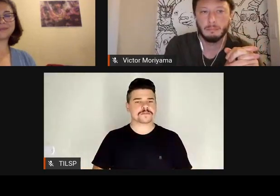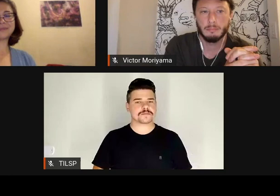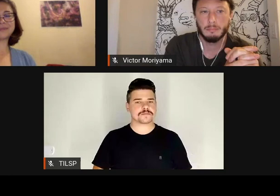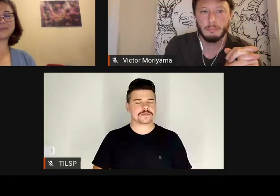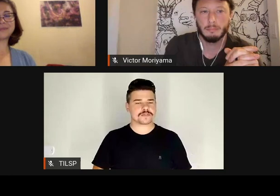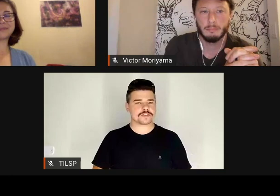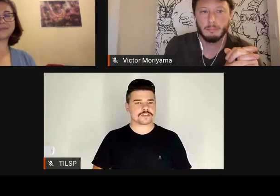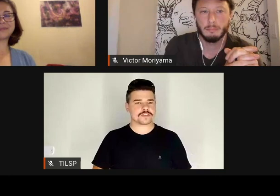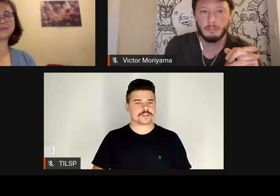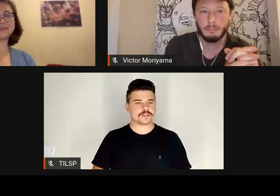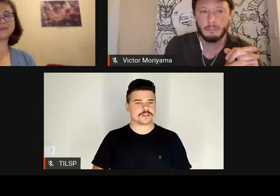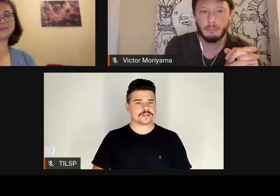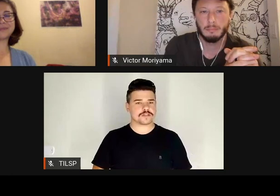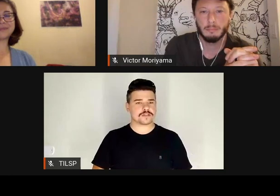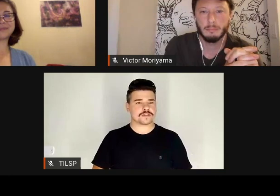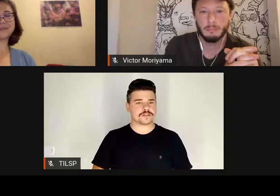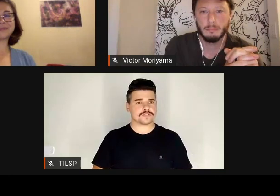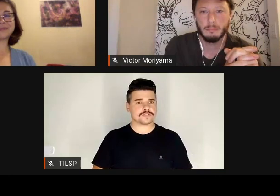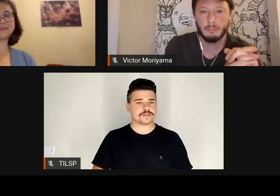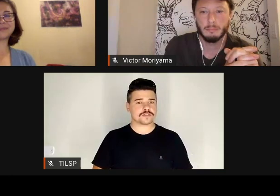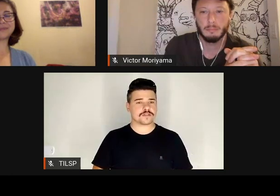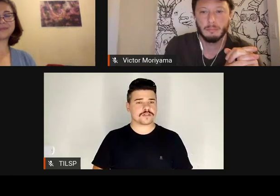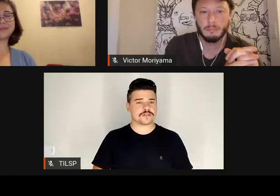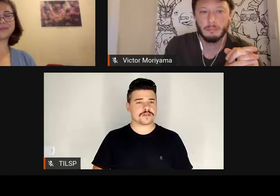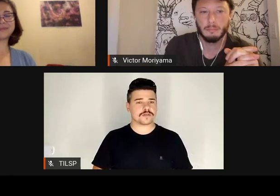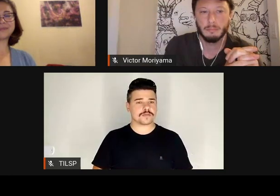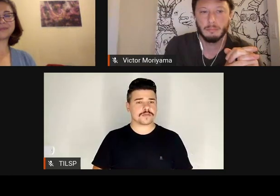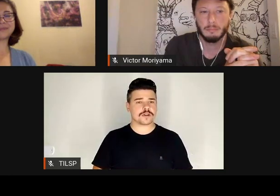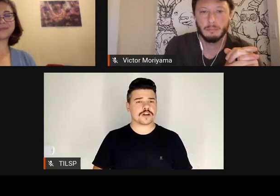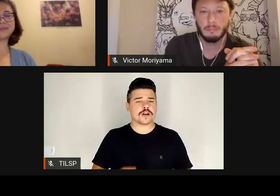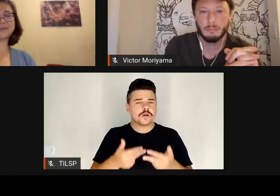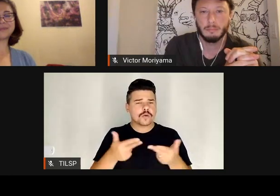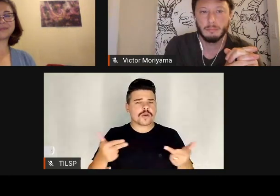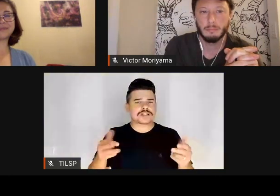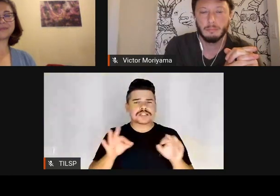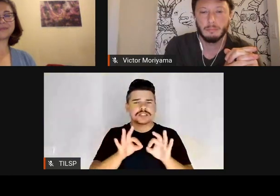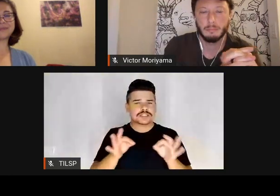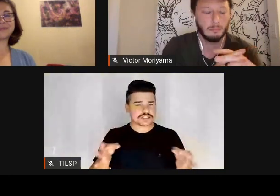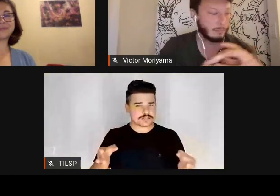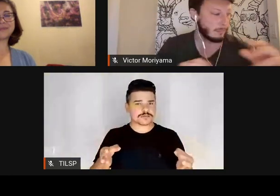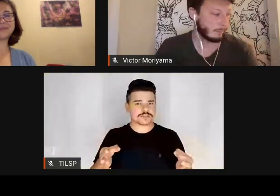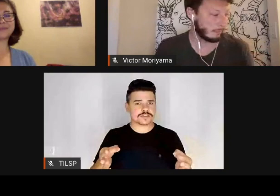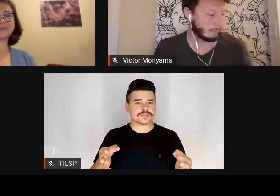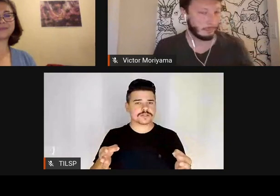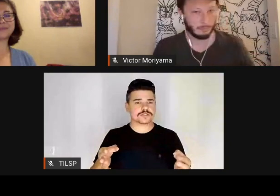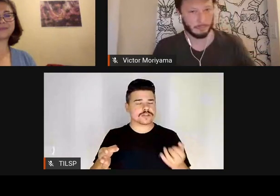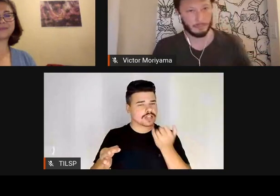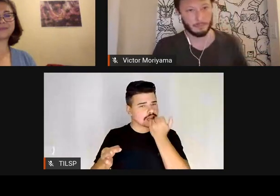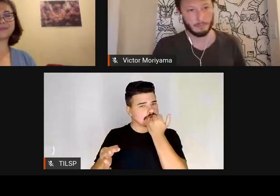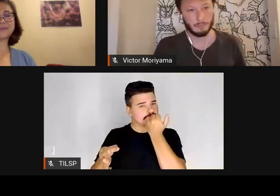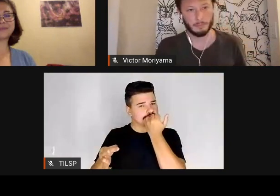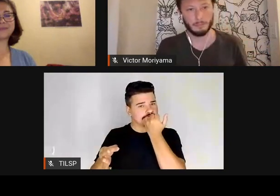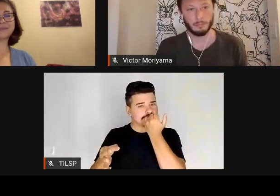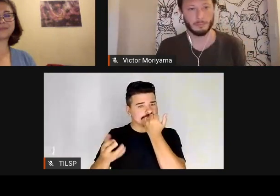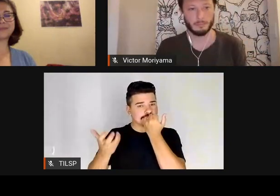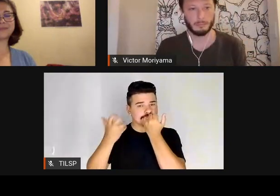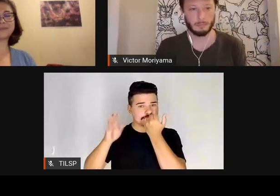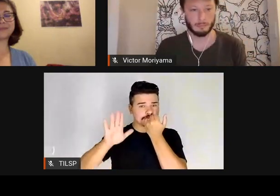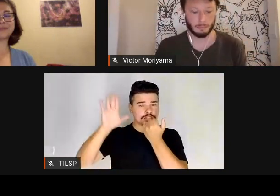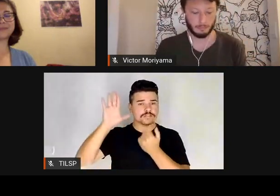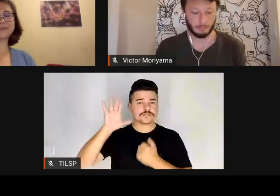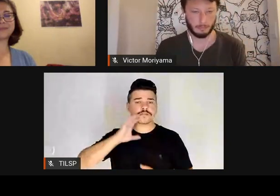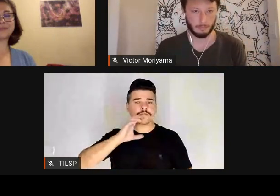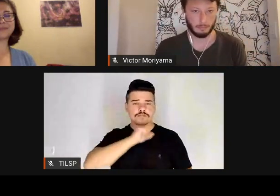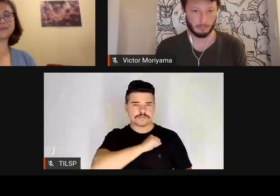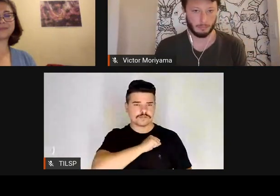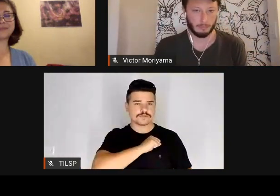Alguma questão muito curta, Evandro, Thiago, mas realmente... Só queria falar muito rápido. Eu não queria deixar